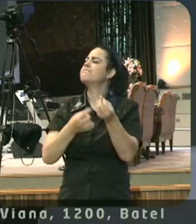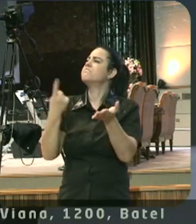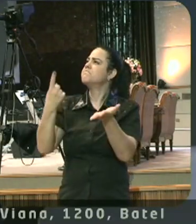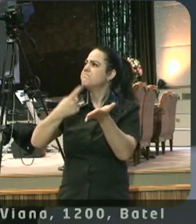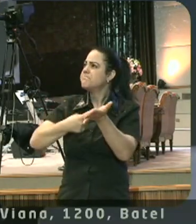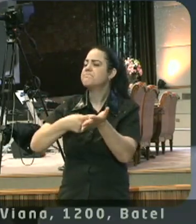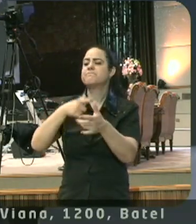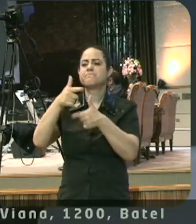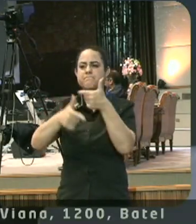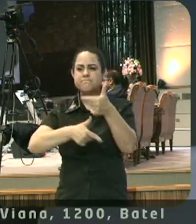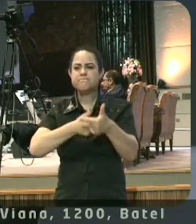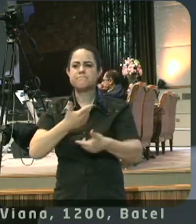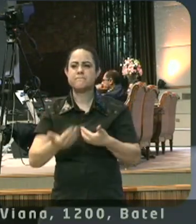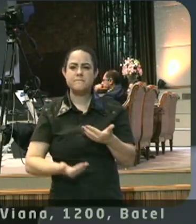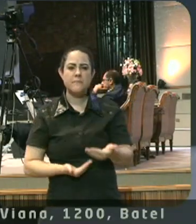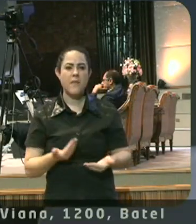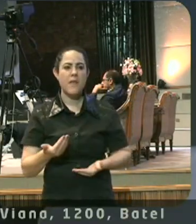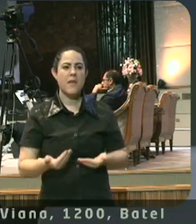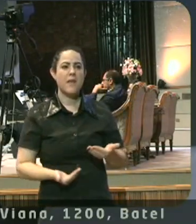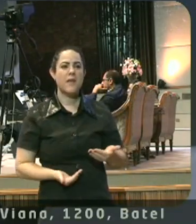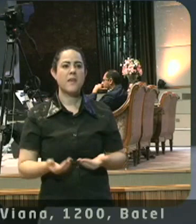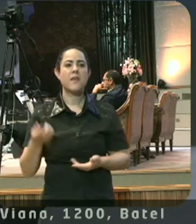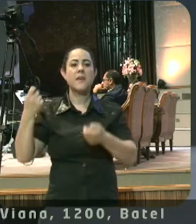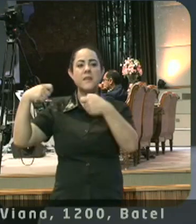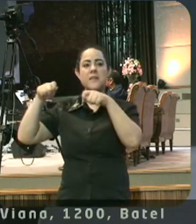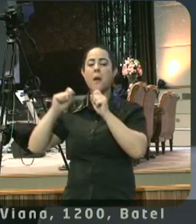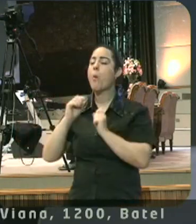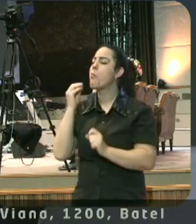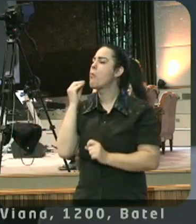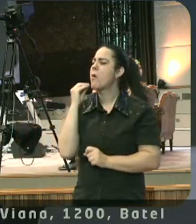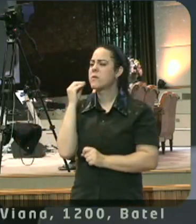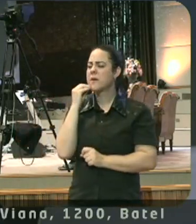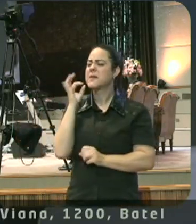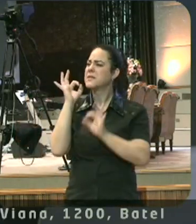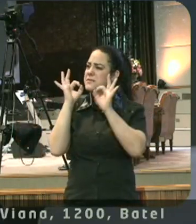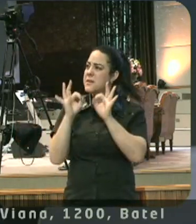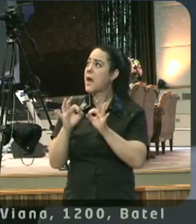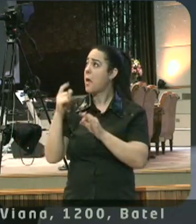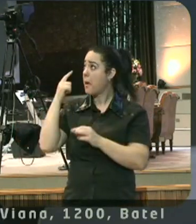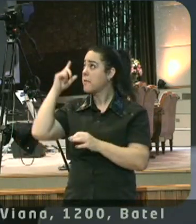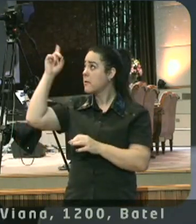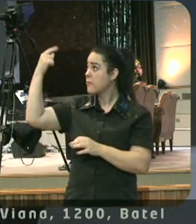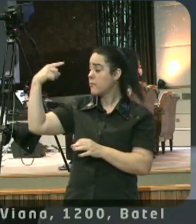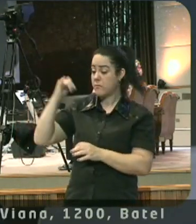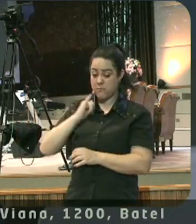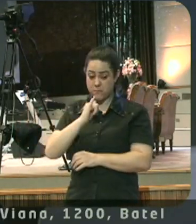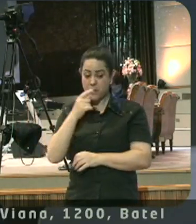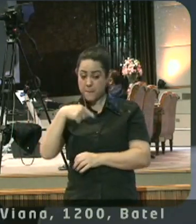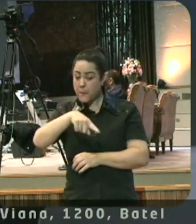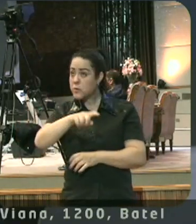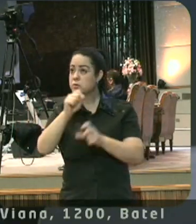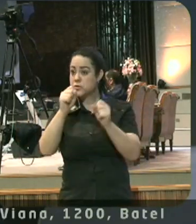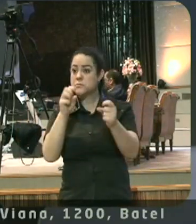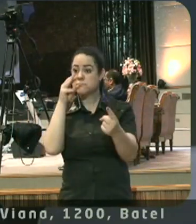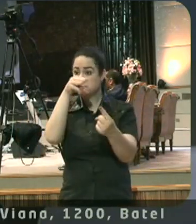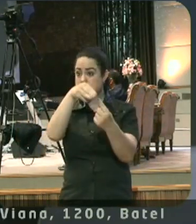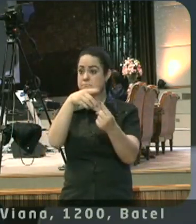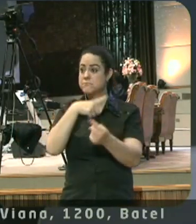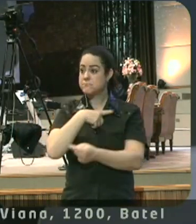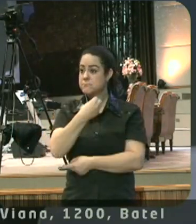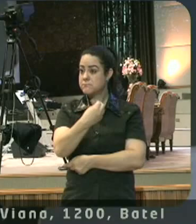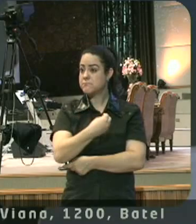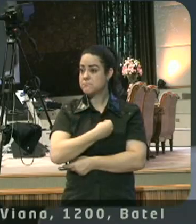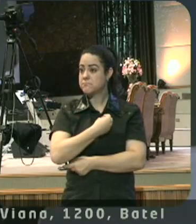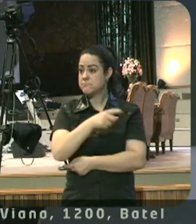Ele abre as portas onde não havia, e diz: pode entrar, ali está a sua missão. E a